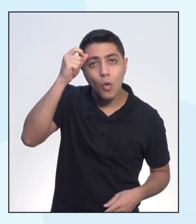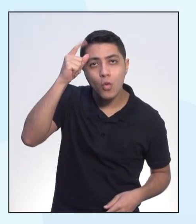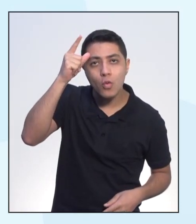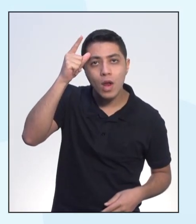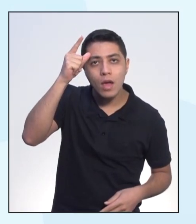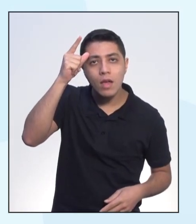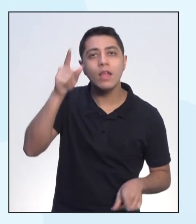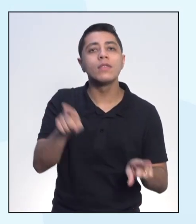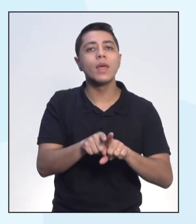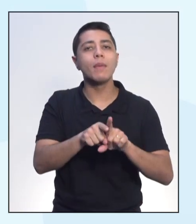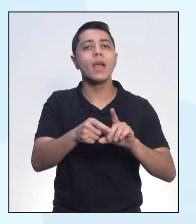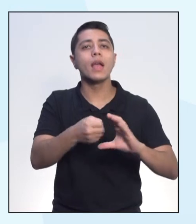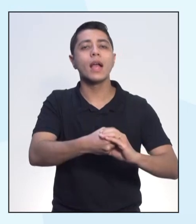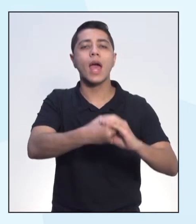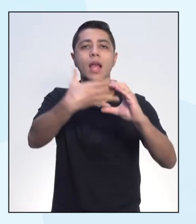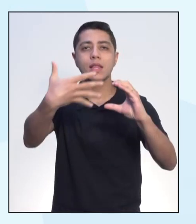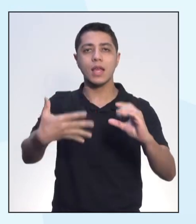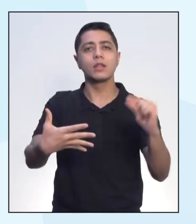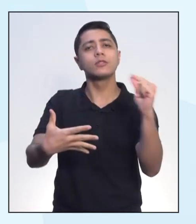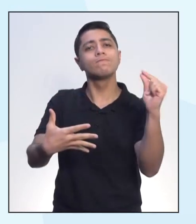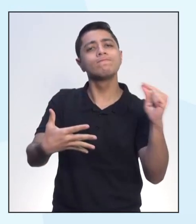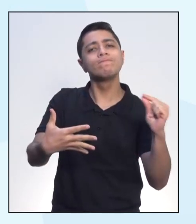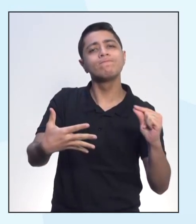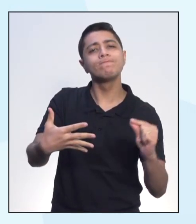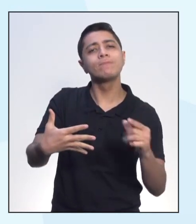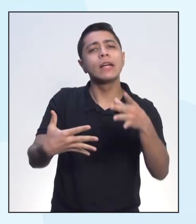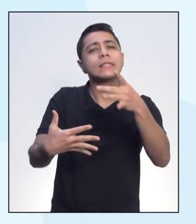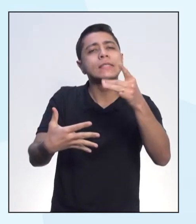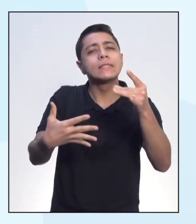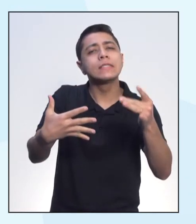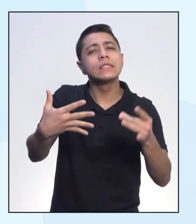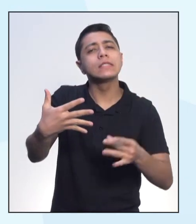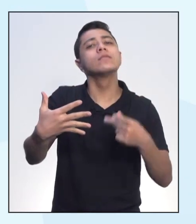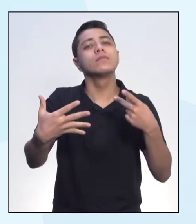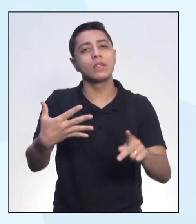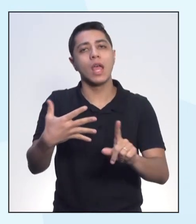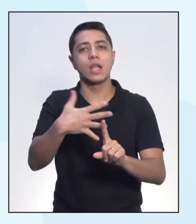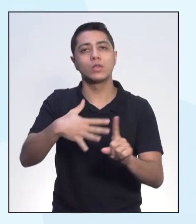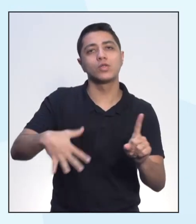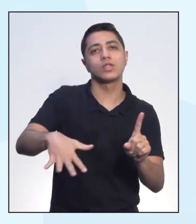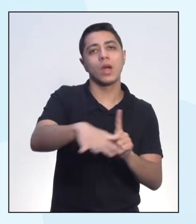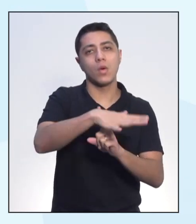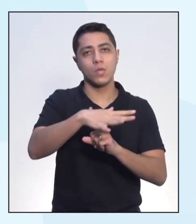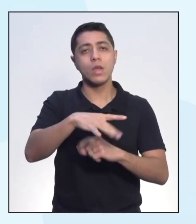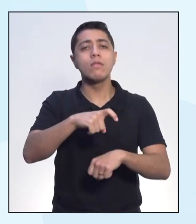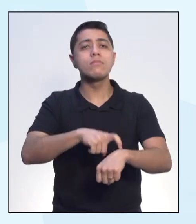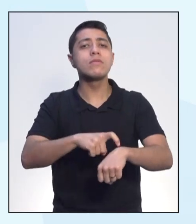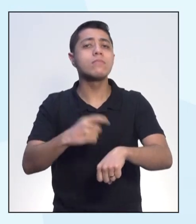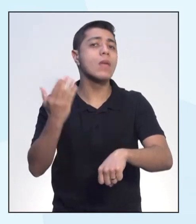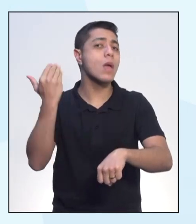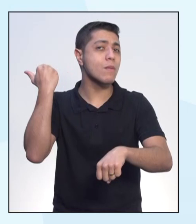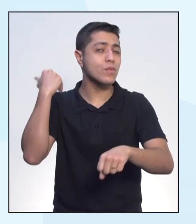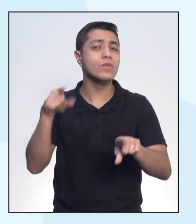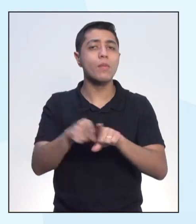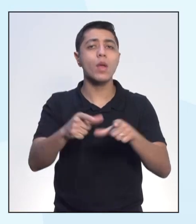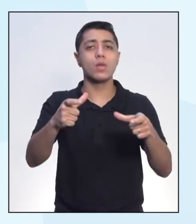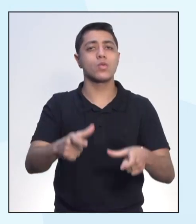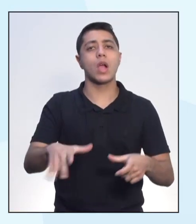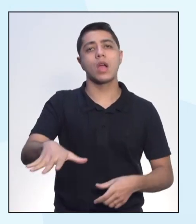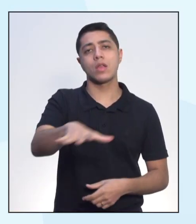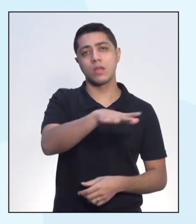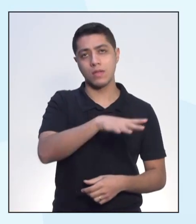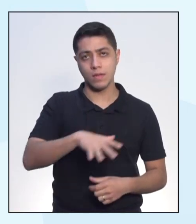identificam determinada organização social no tempo e no espaço. O conceito de civilização também nos remete ao estágio